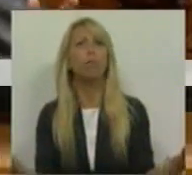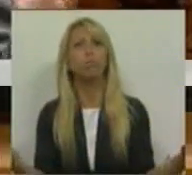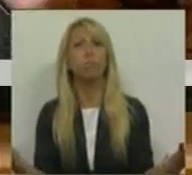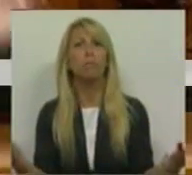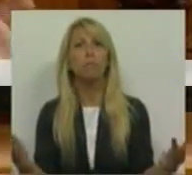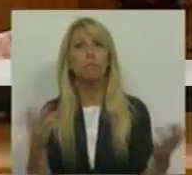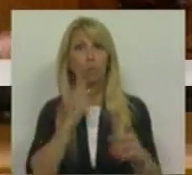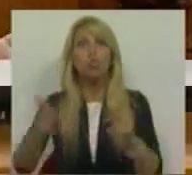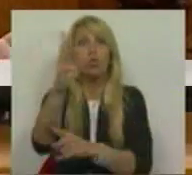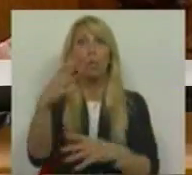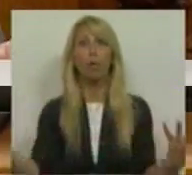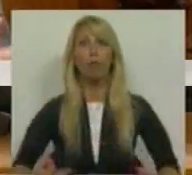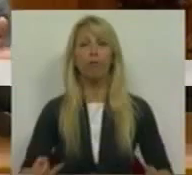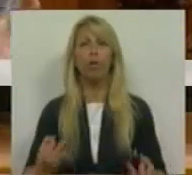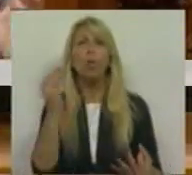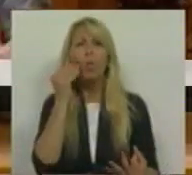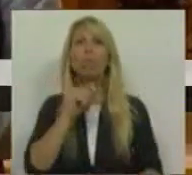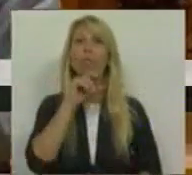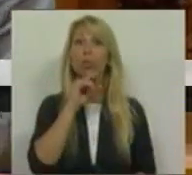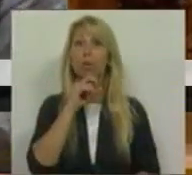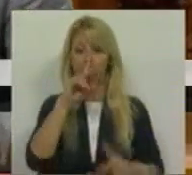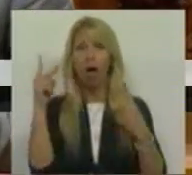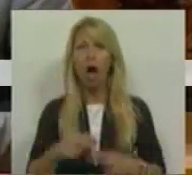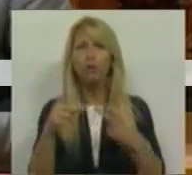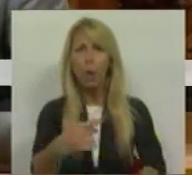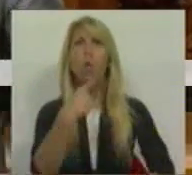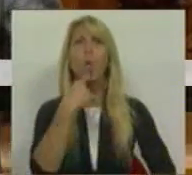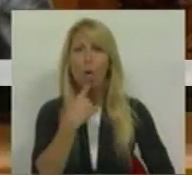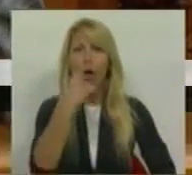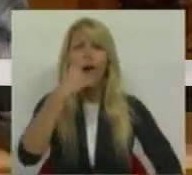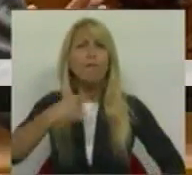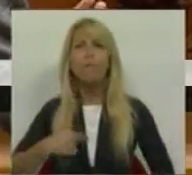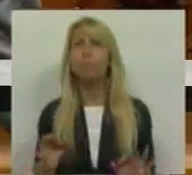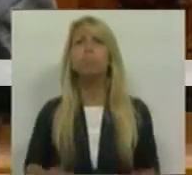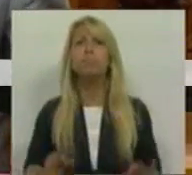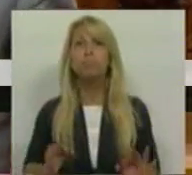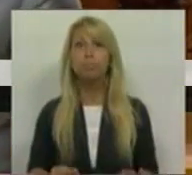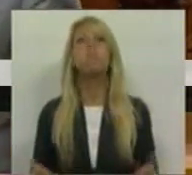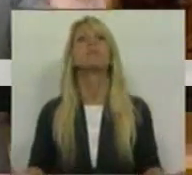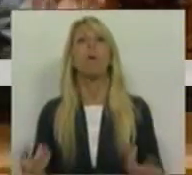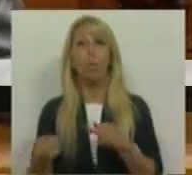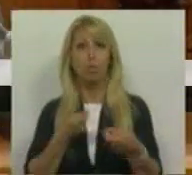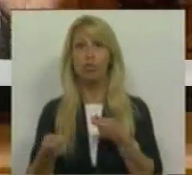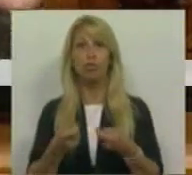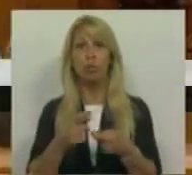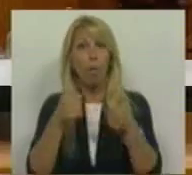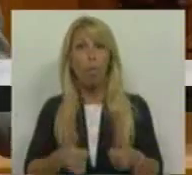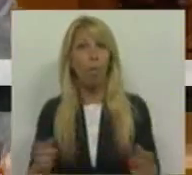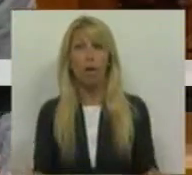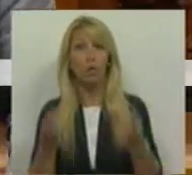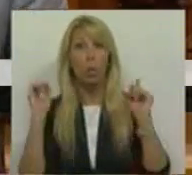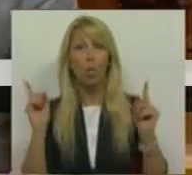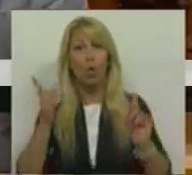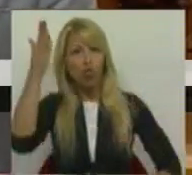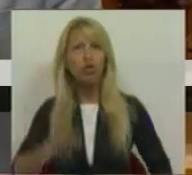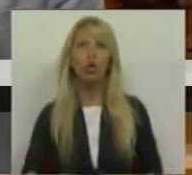Como é que depois de toda a austeridade ela ter falhado tão redondamente? Afinal, a gestão não era correta, não era justa, não era